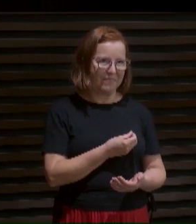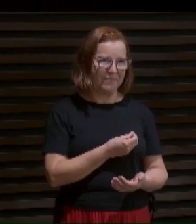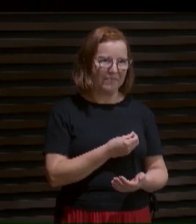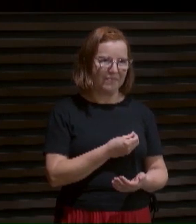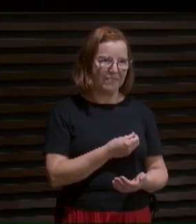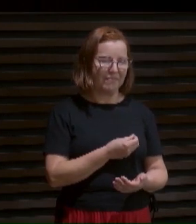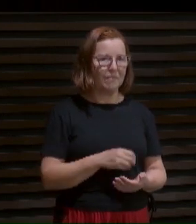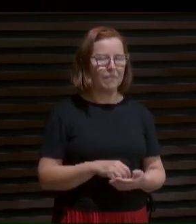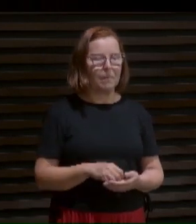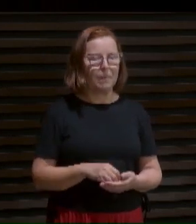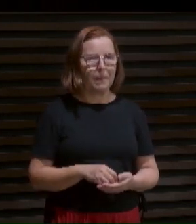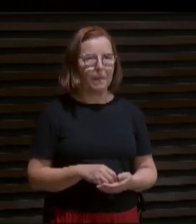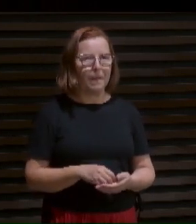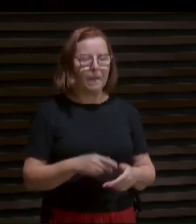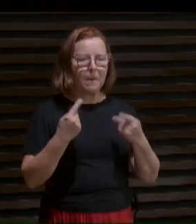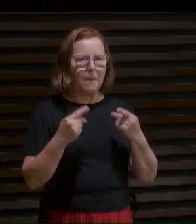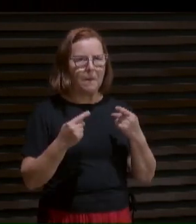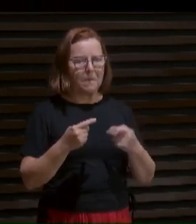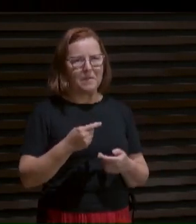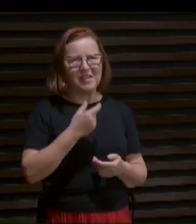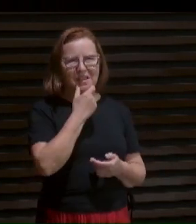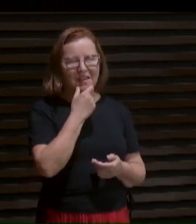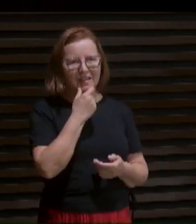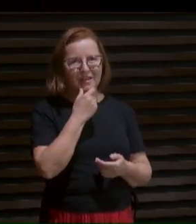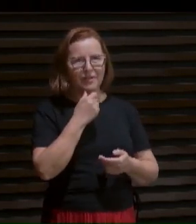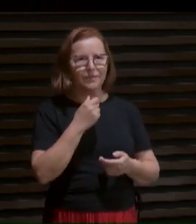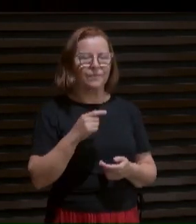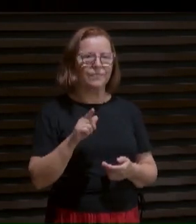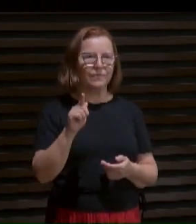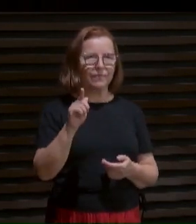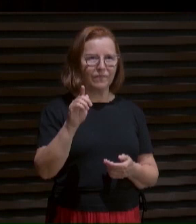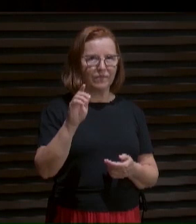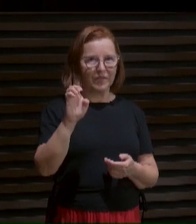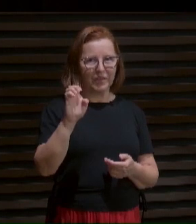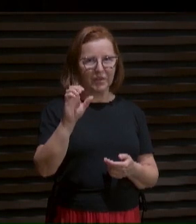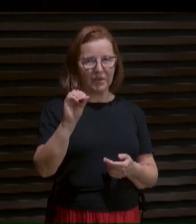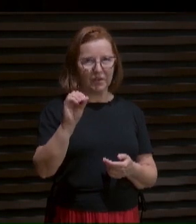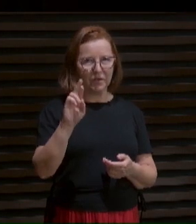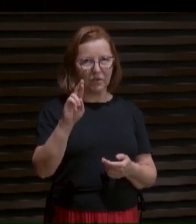O velho George Miller, um homem de Deus que viveu na Inglaterra